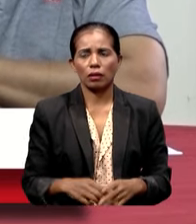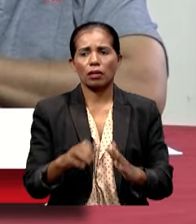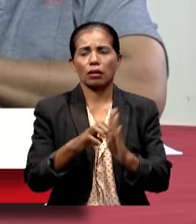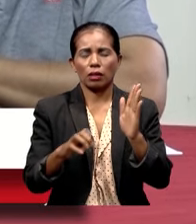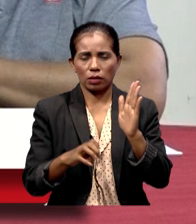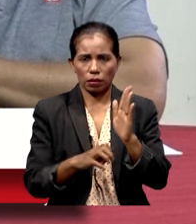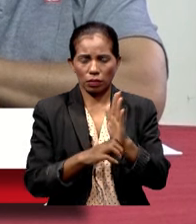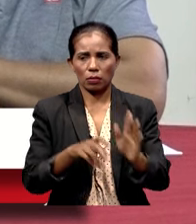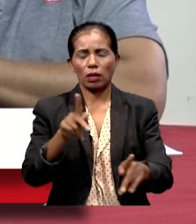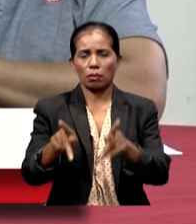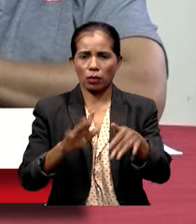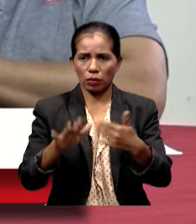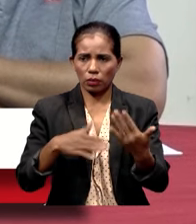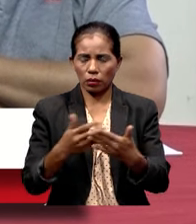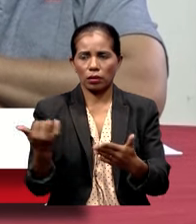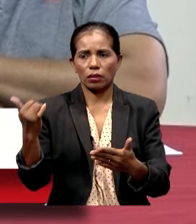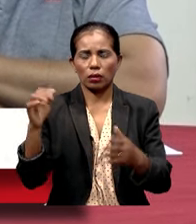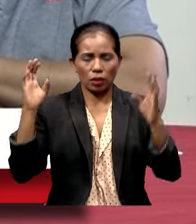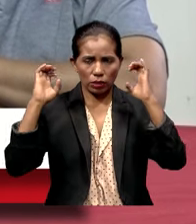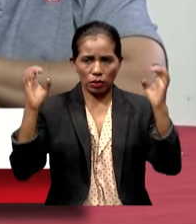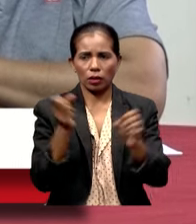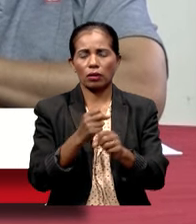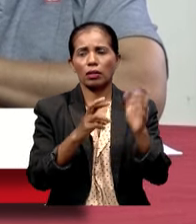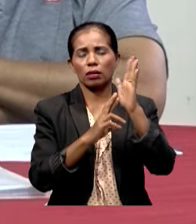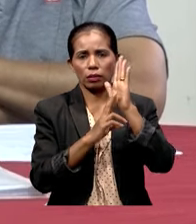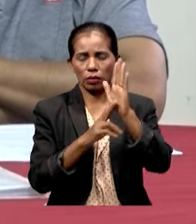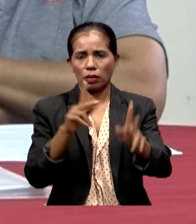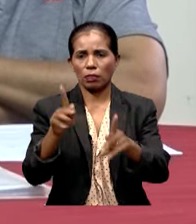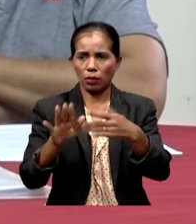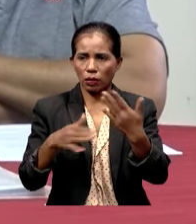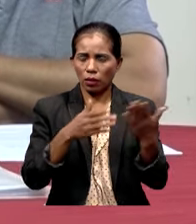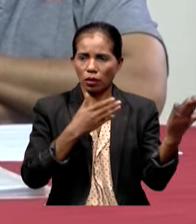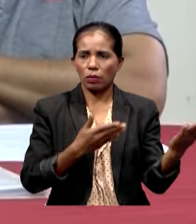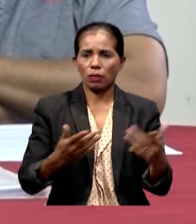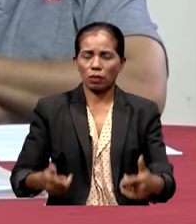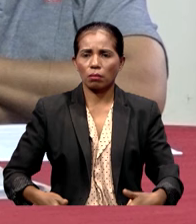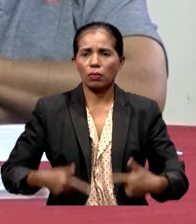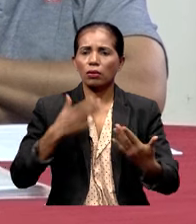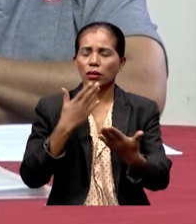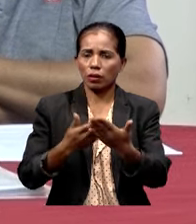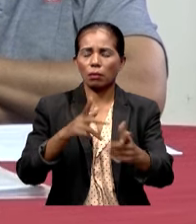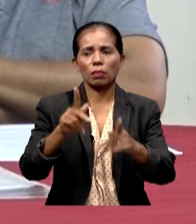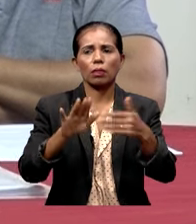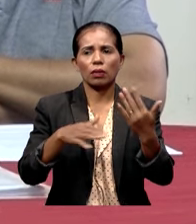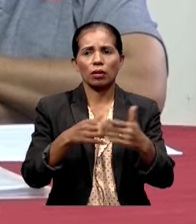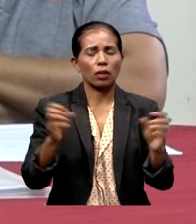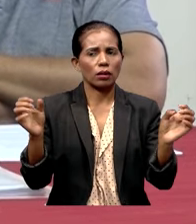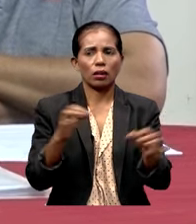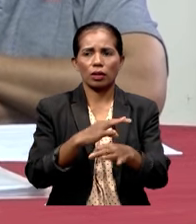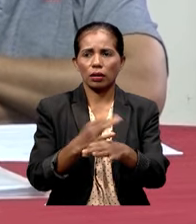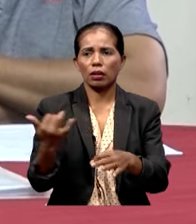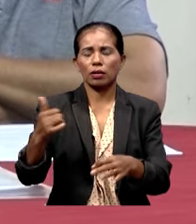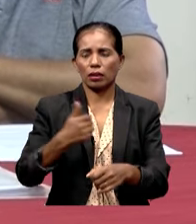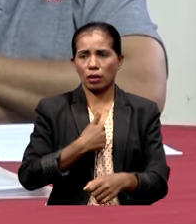mapu sira halo exercis funsam atu representa povu hori lori mustia ko povu laos atu hadia dia ku